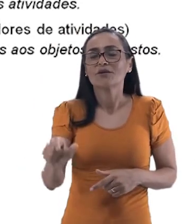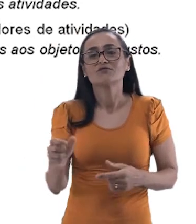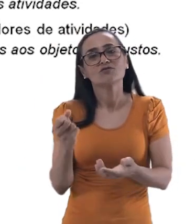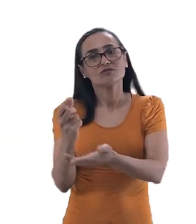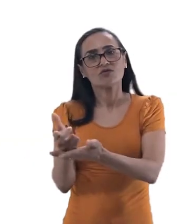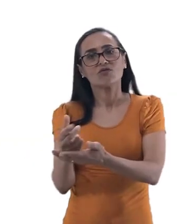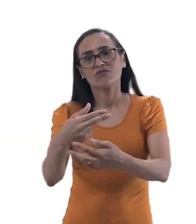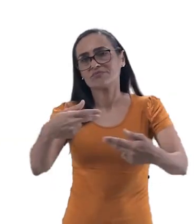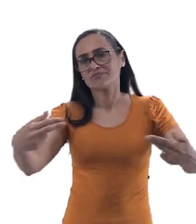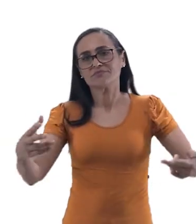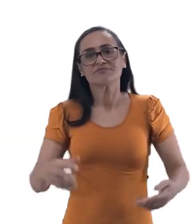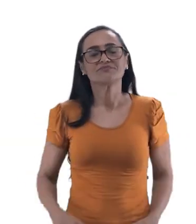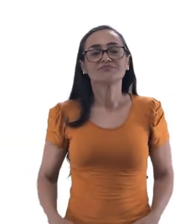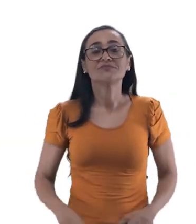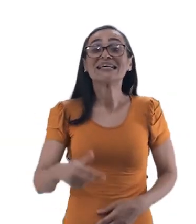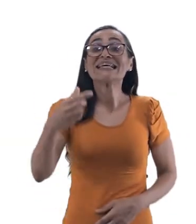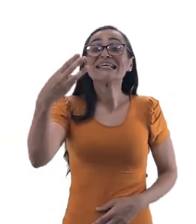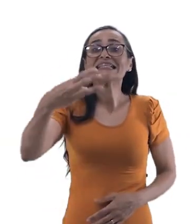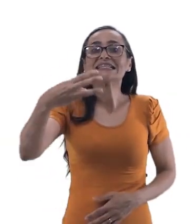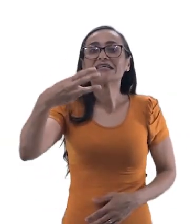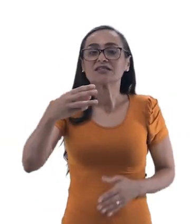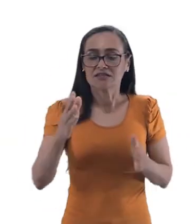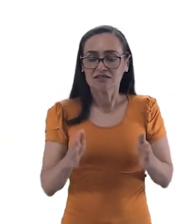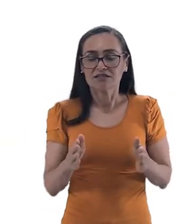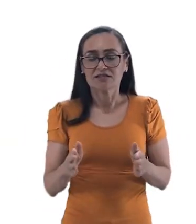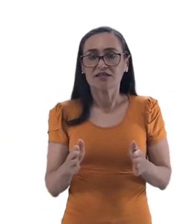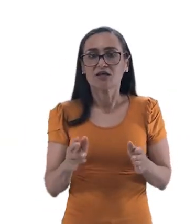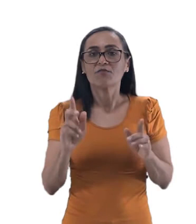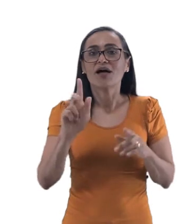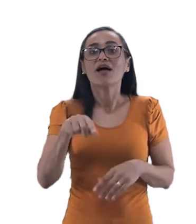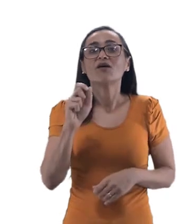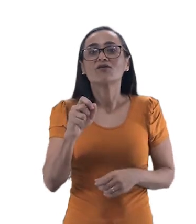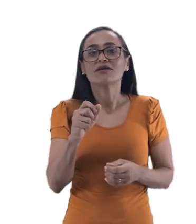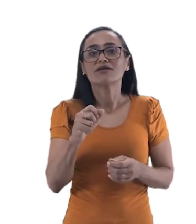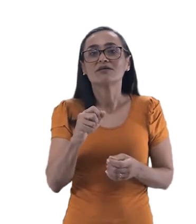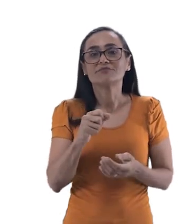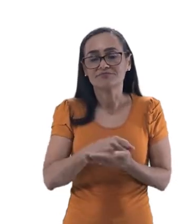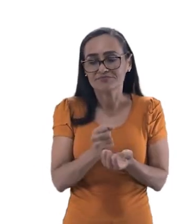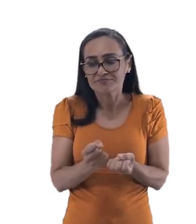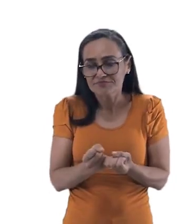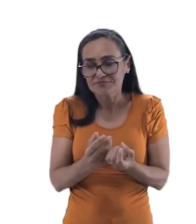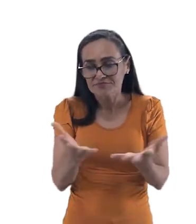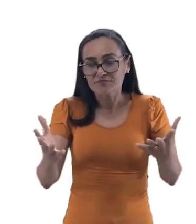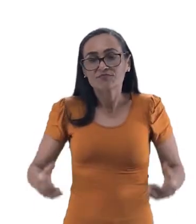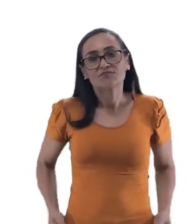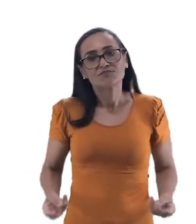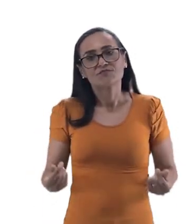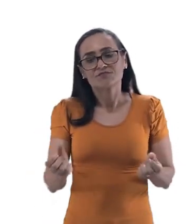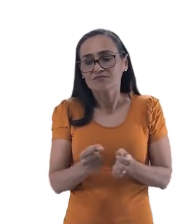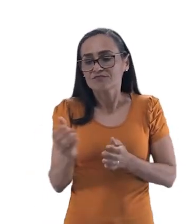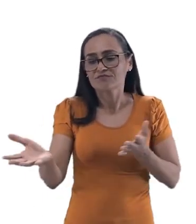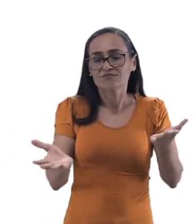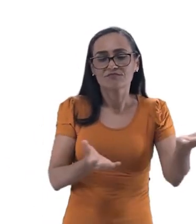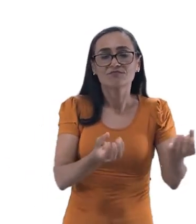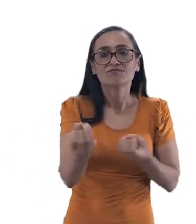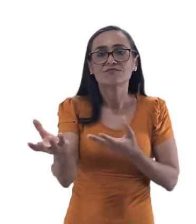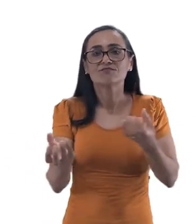clientes. Perfeito? A terceira etapa é efetivamente fazer a alocação dos